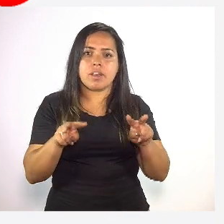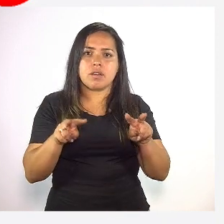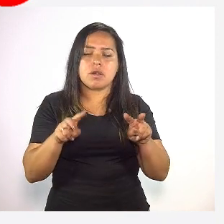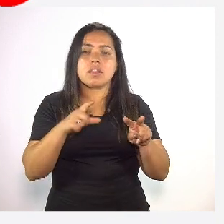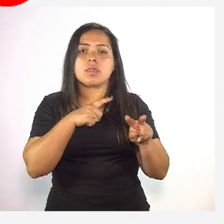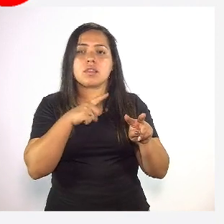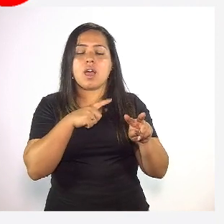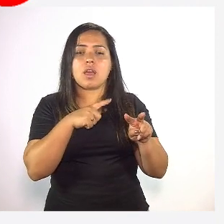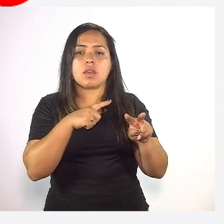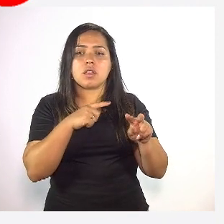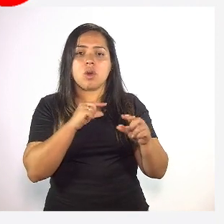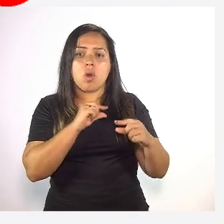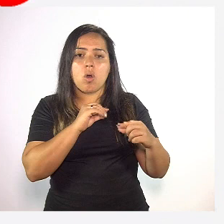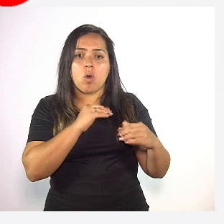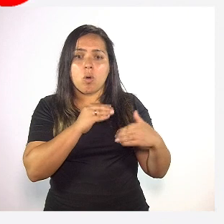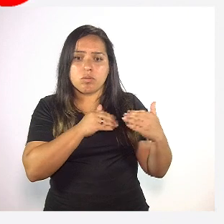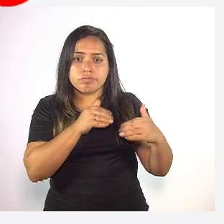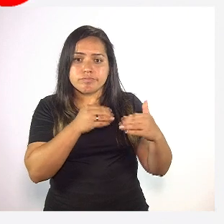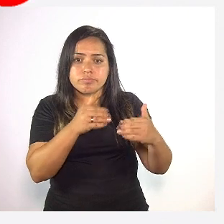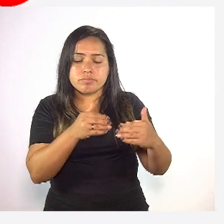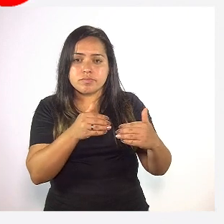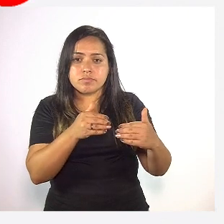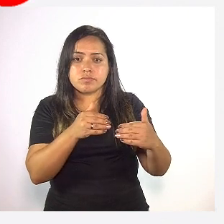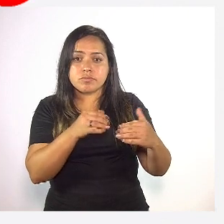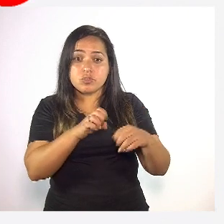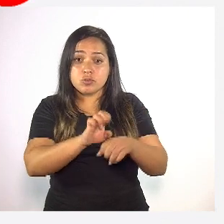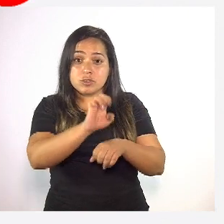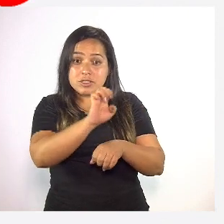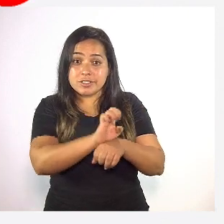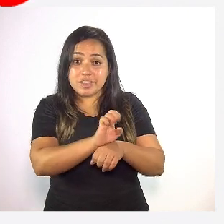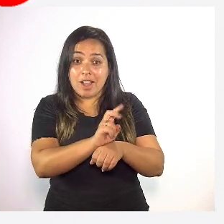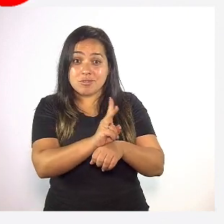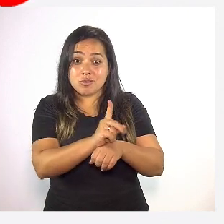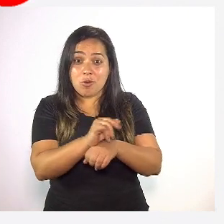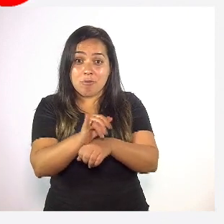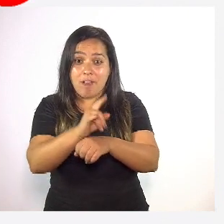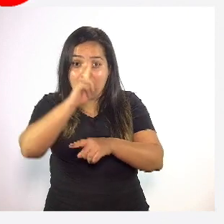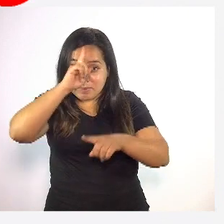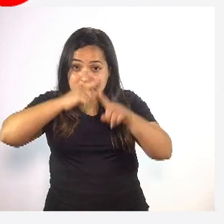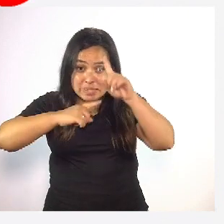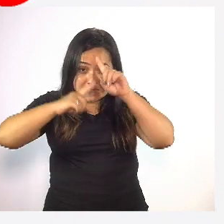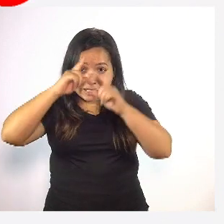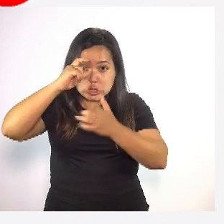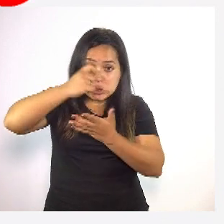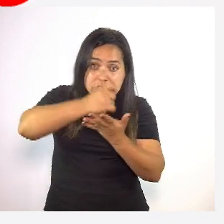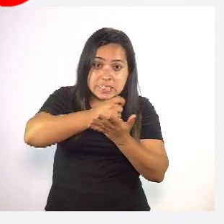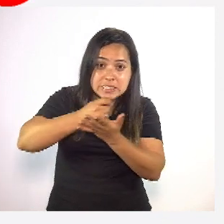Na medida em que o Estado vai tomando ações